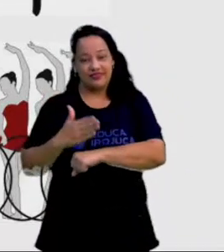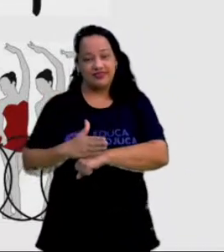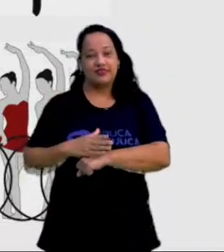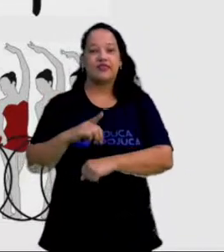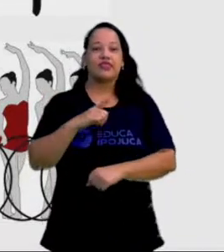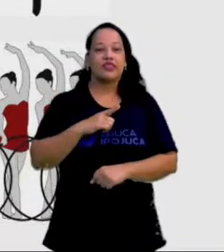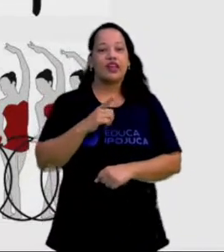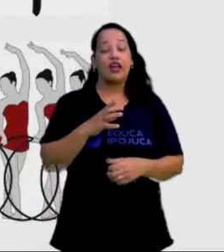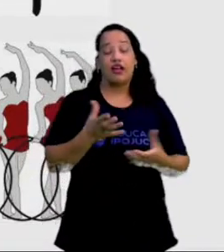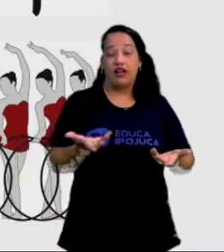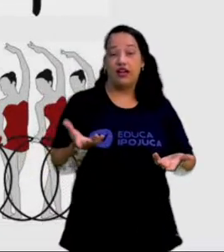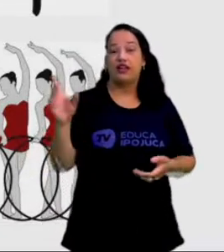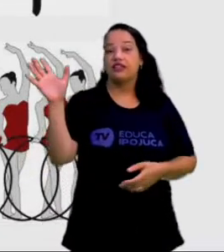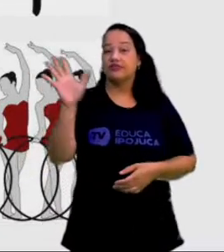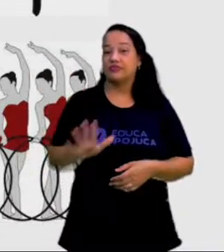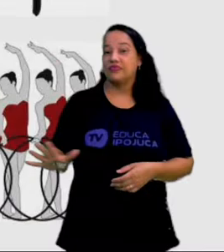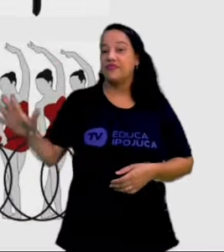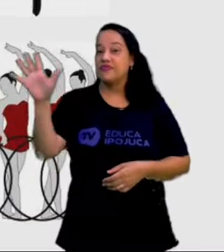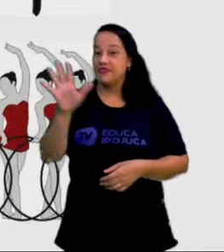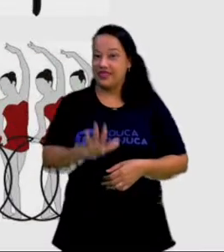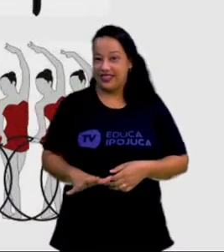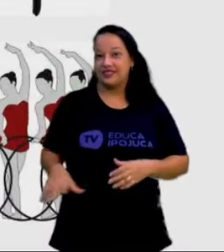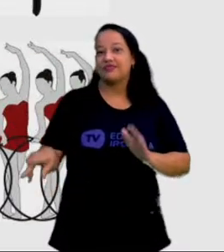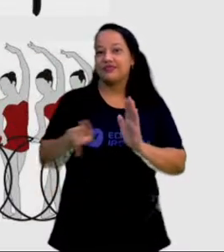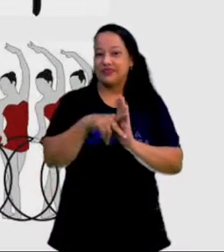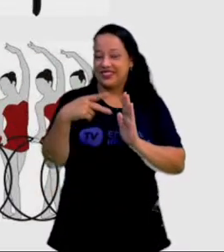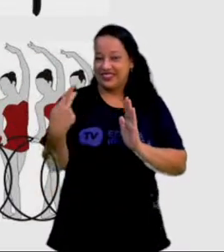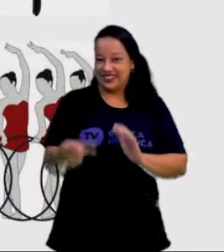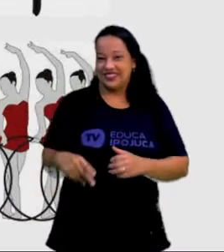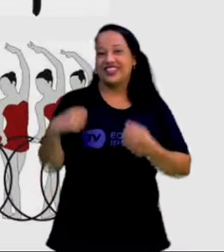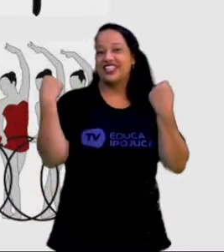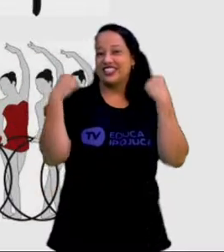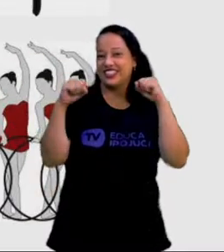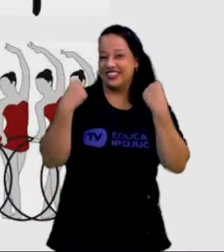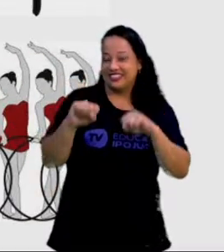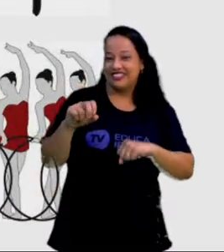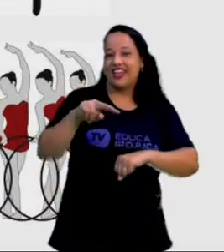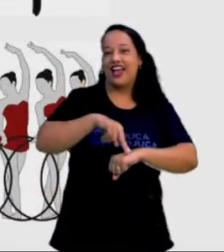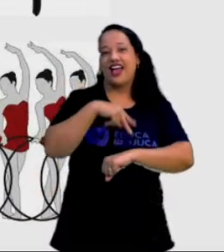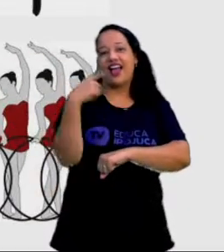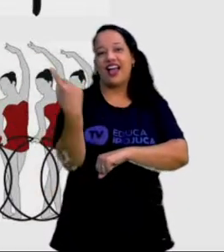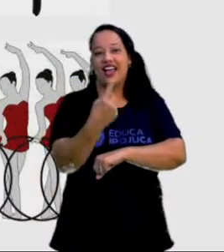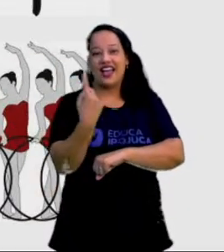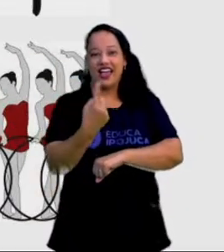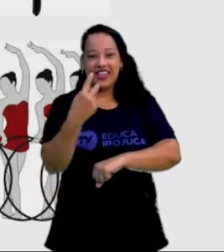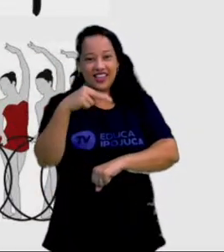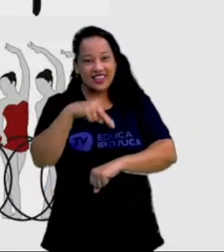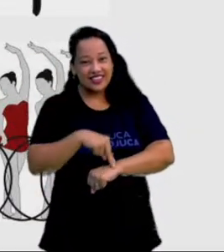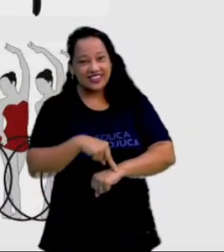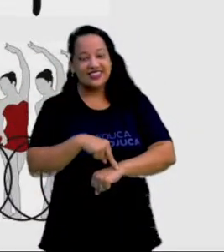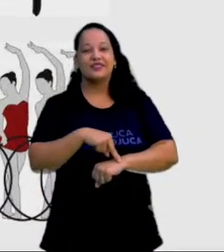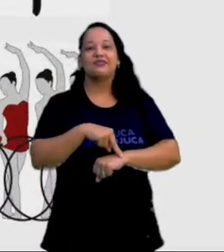de imagens que são da ginástica, né? Nós temos ali ginástica rítmica, ginástica